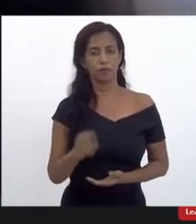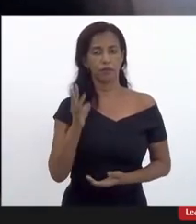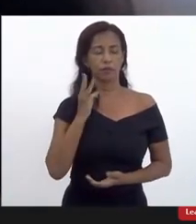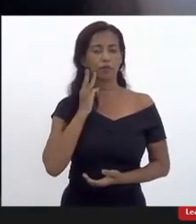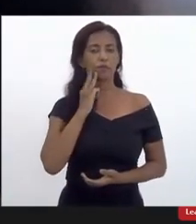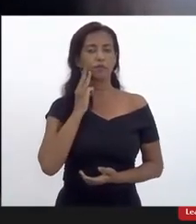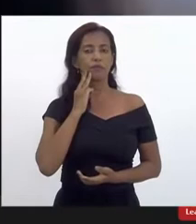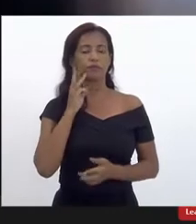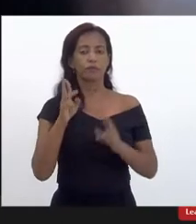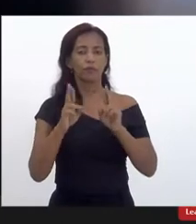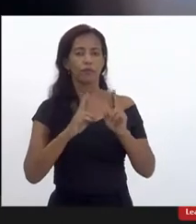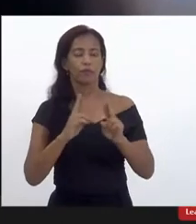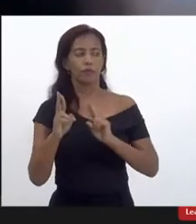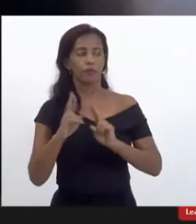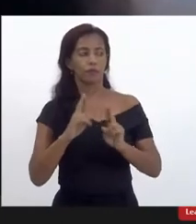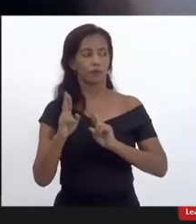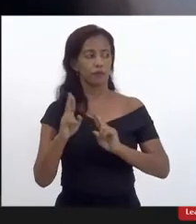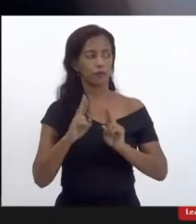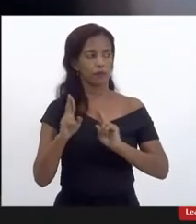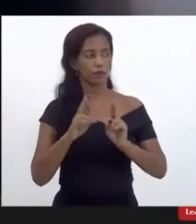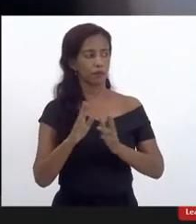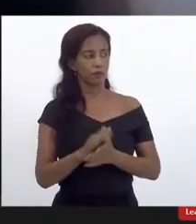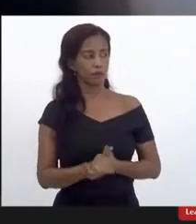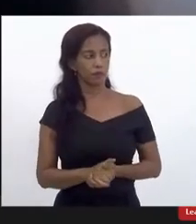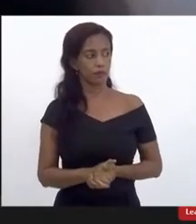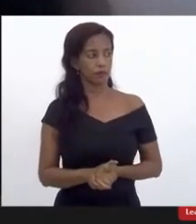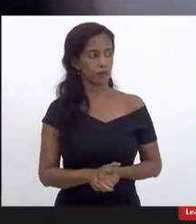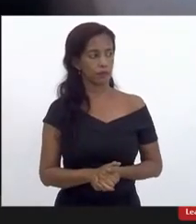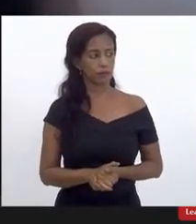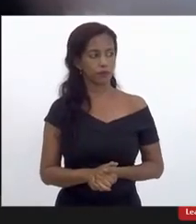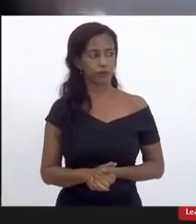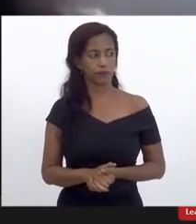Waldeck em relação a uma